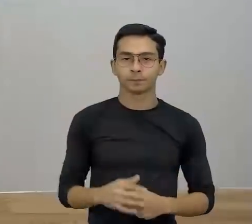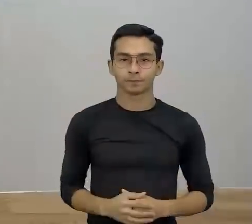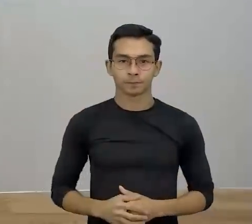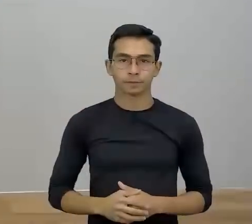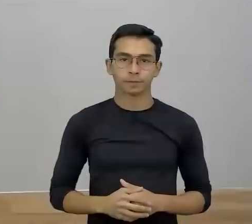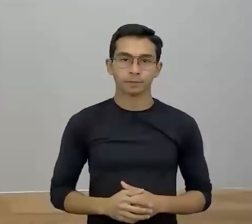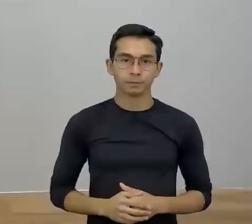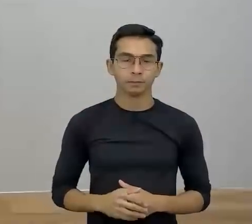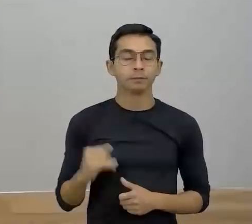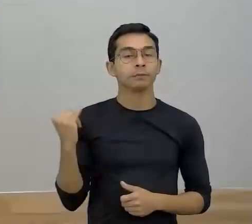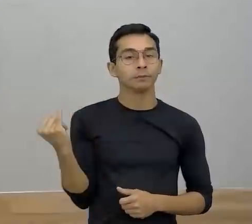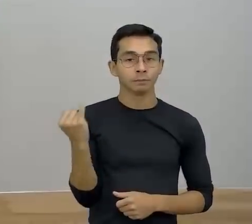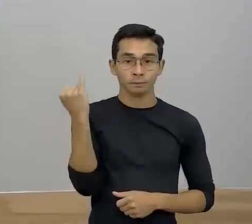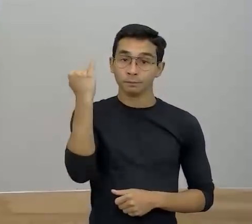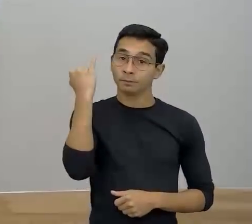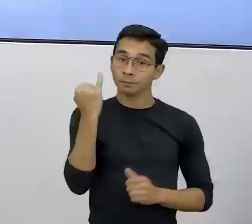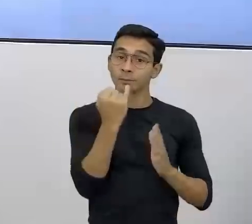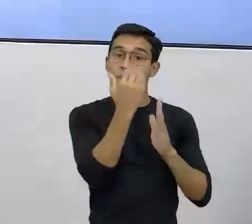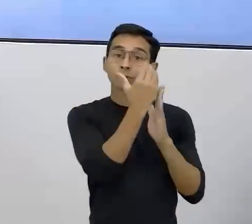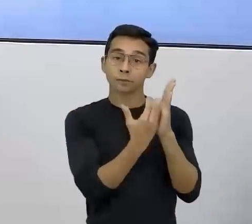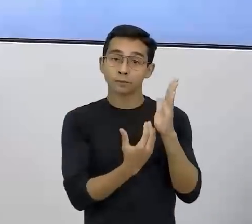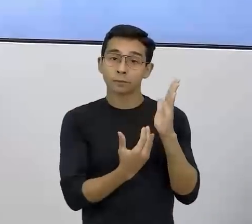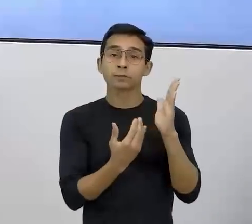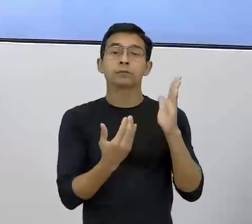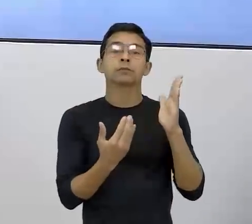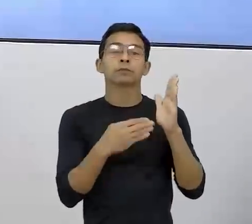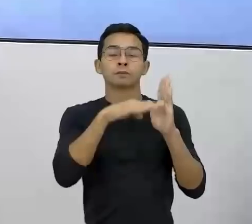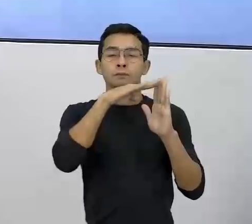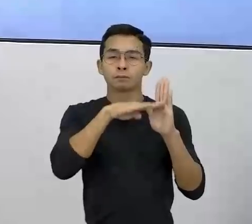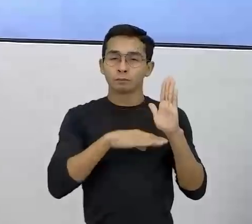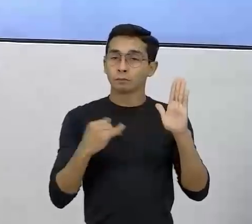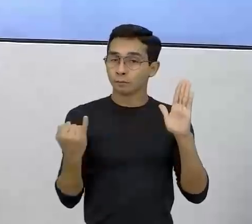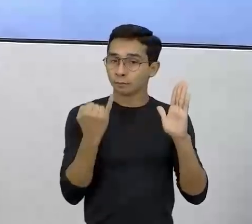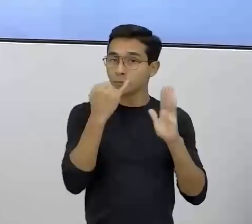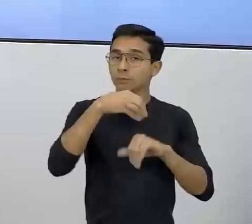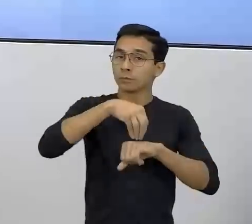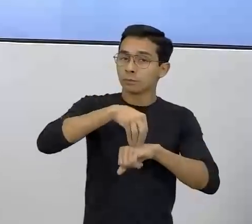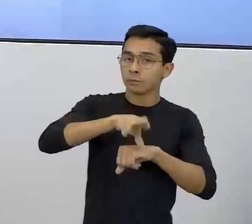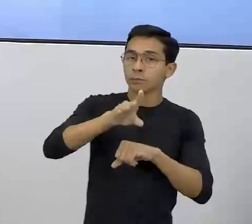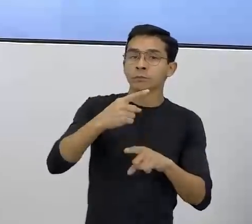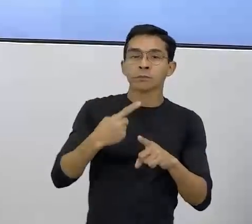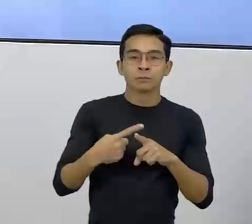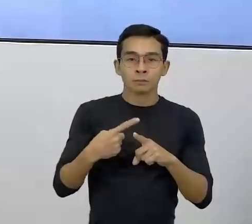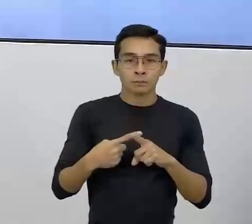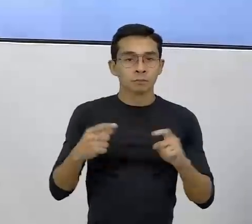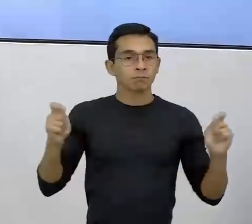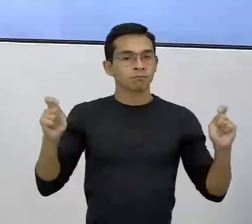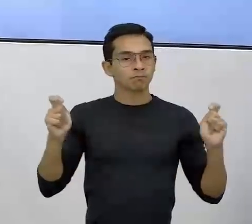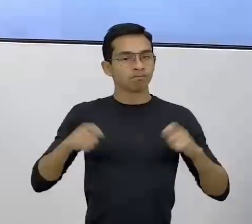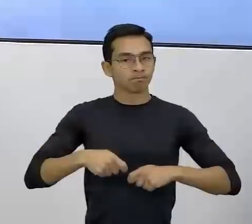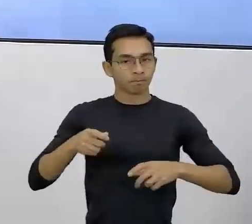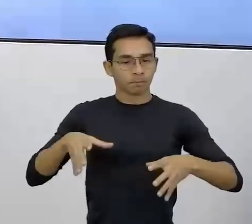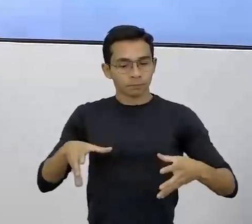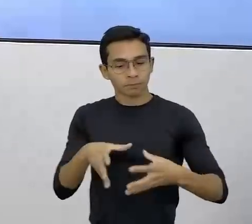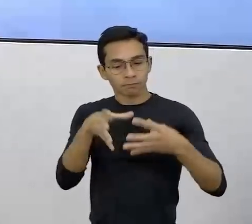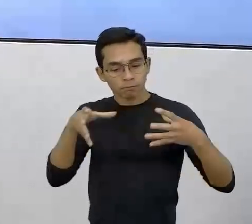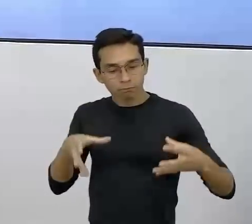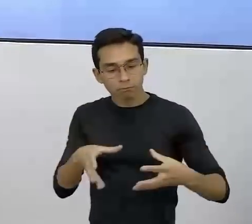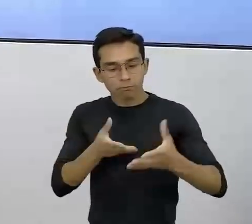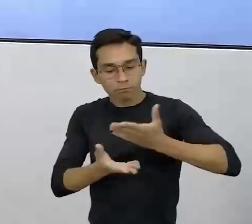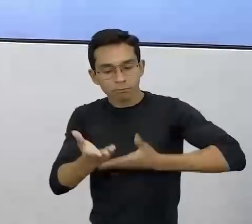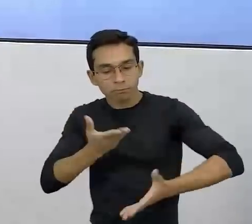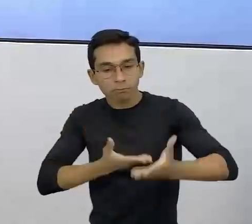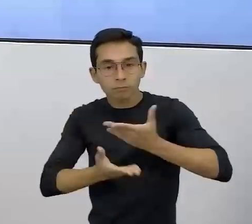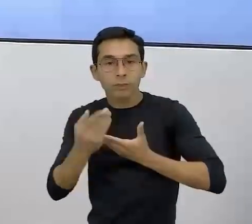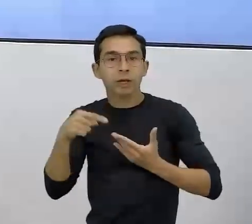essa fundamentação curricular para pensar o seguinte, né? O trabalho com as competências socioemocionais, ele sempre existiu